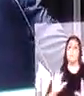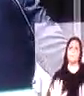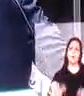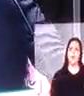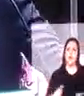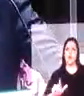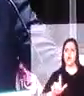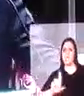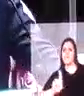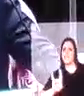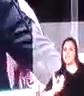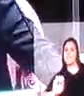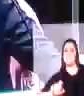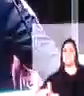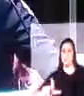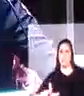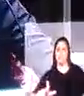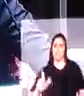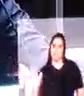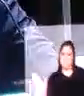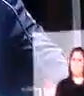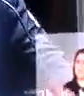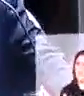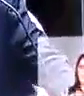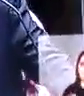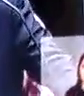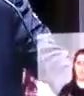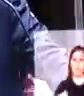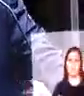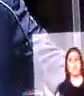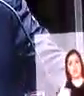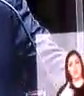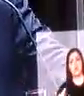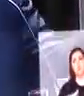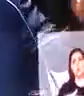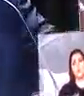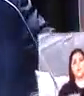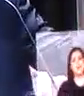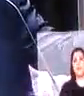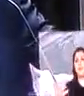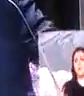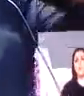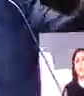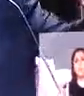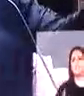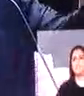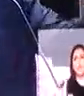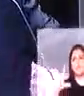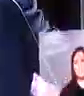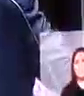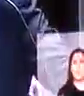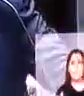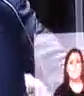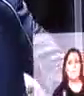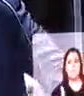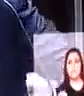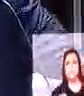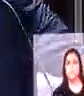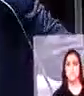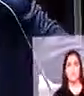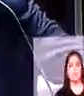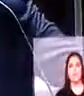os caminhoneiros. Primeiro, eu tenho ouvido conversando com eles. Eles não querem só a redução do diesel, não. Eles querem a redução. O